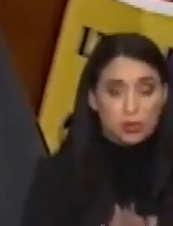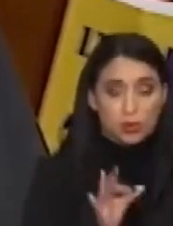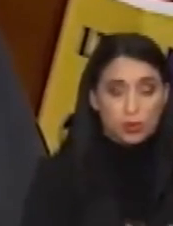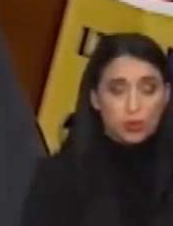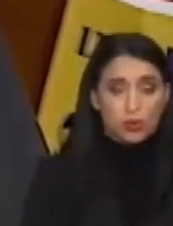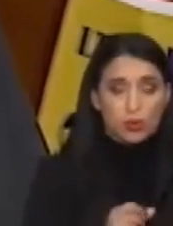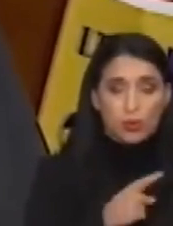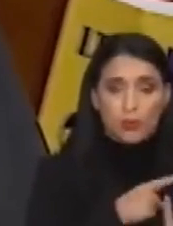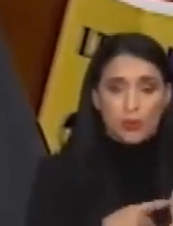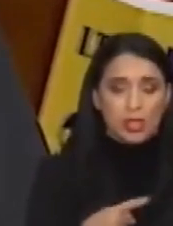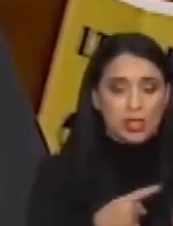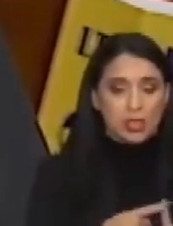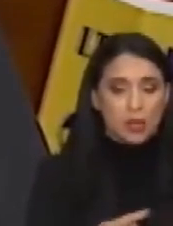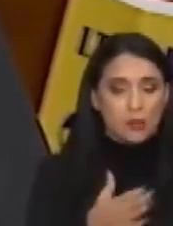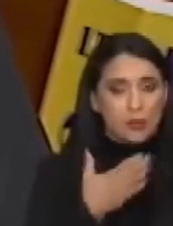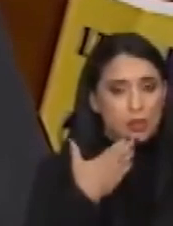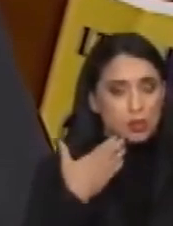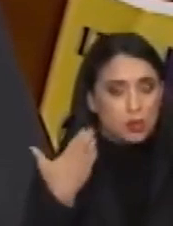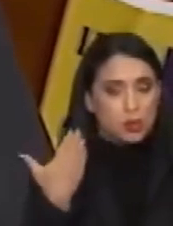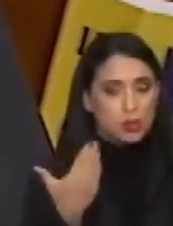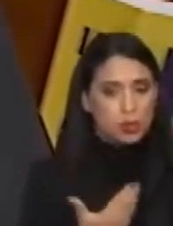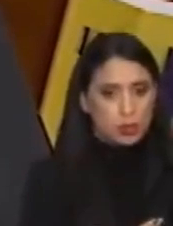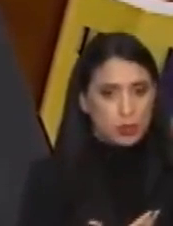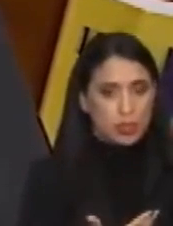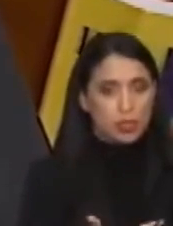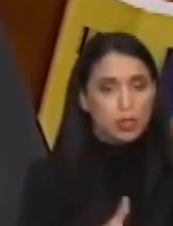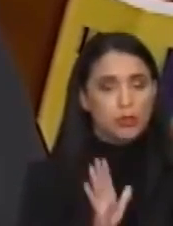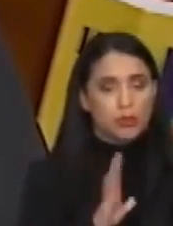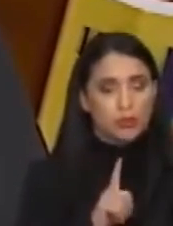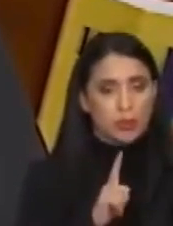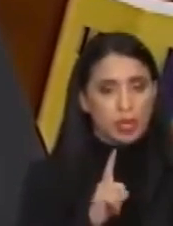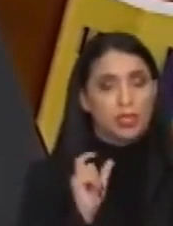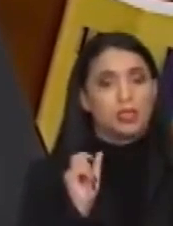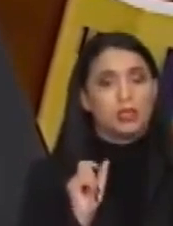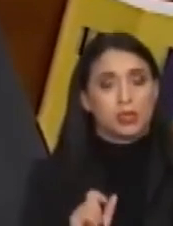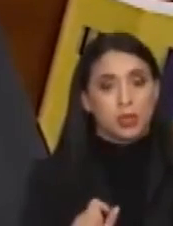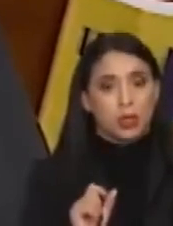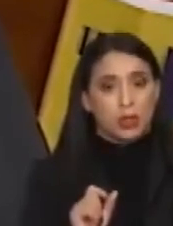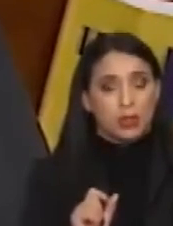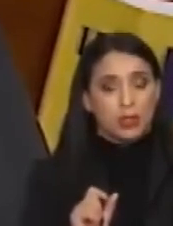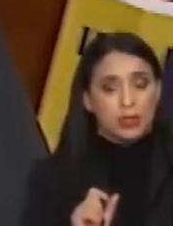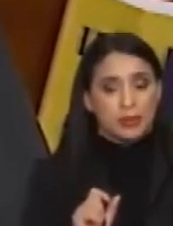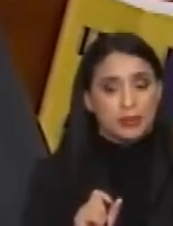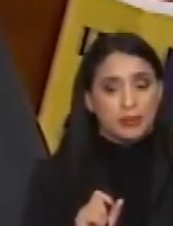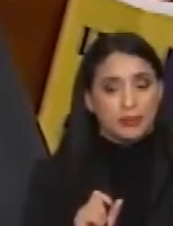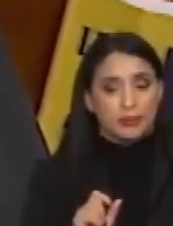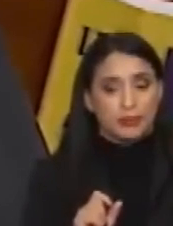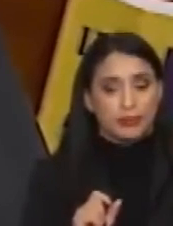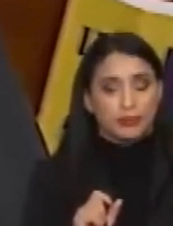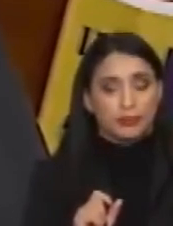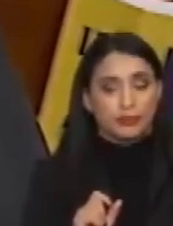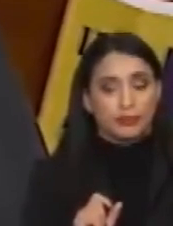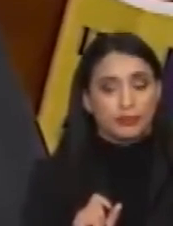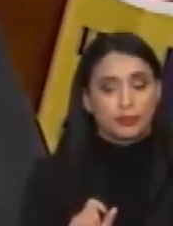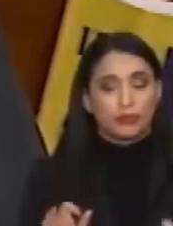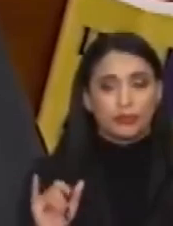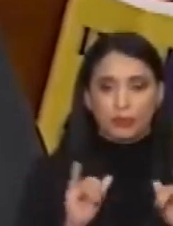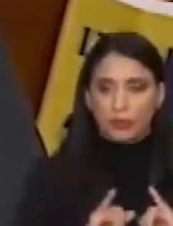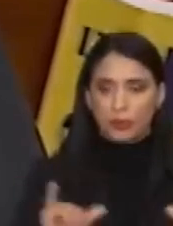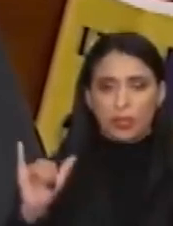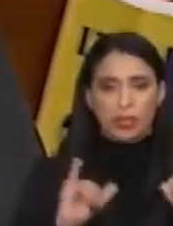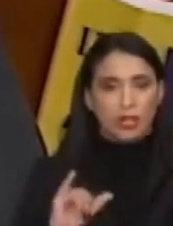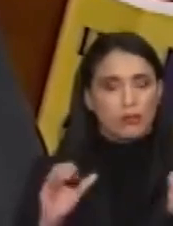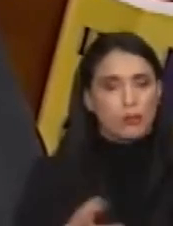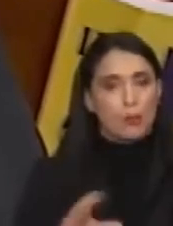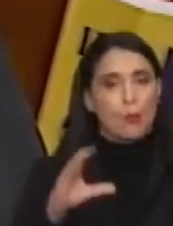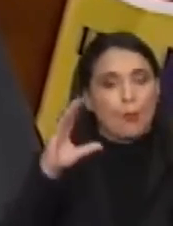O valor foi fixado nos acordos de leniência firmados pelas empresas depois que os executivos confessaram a